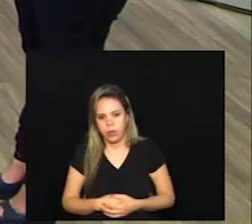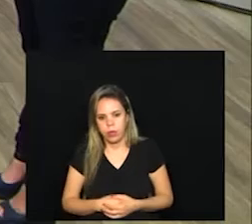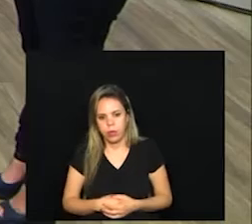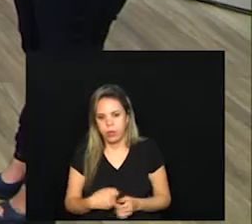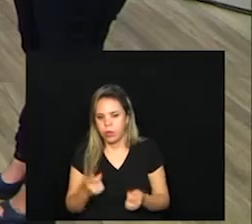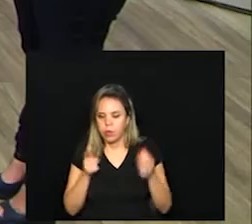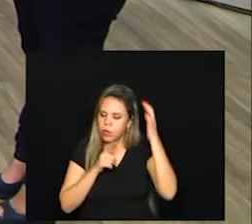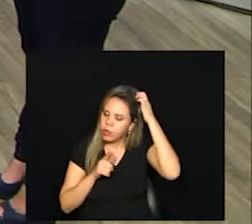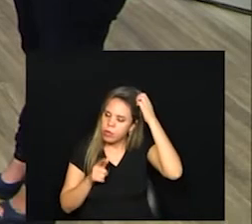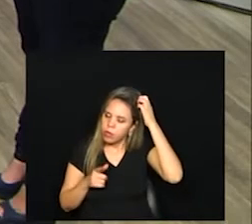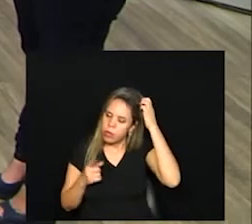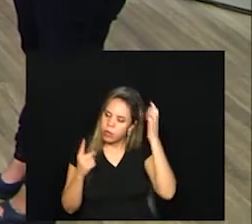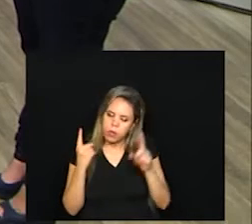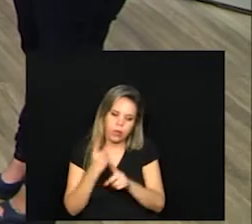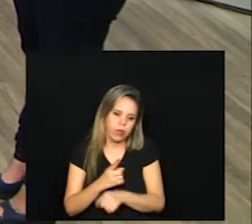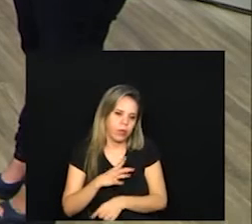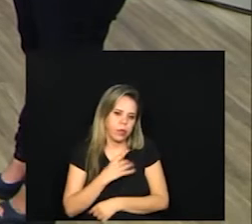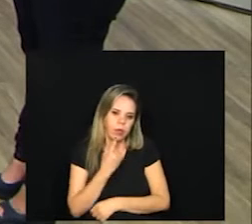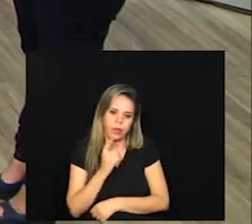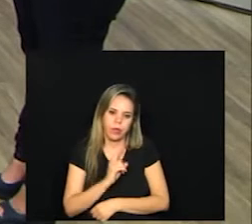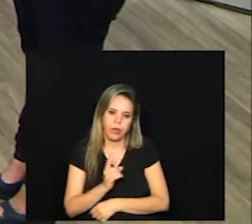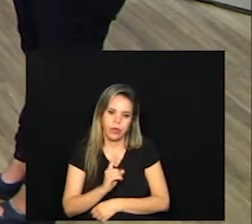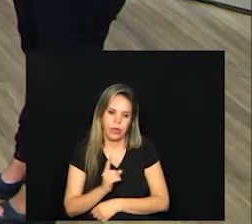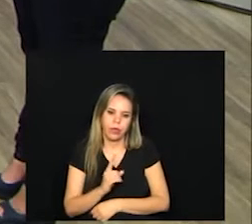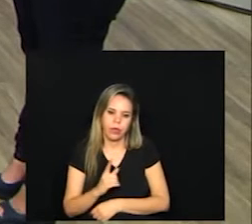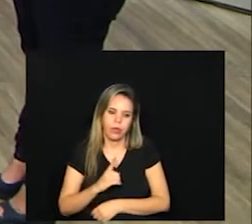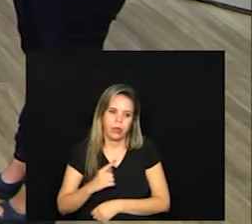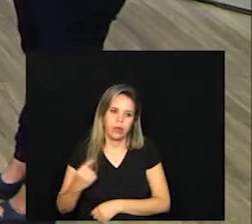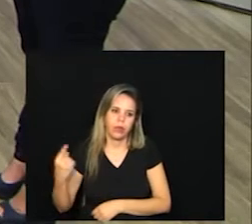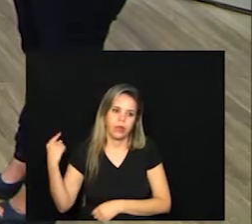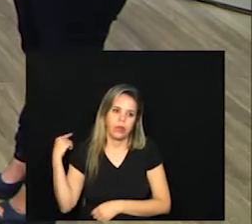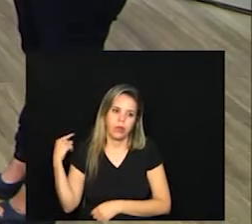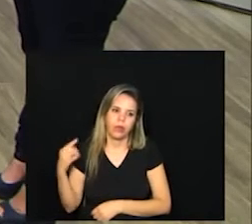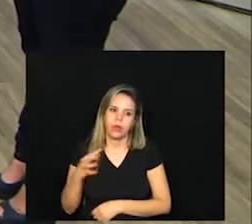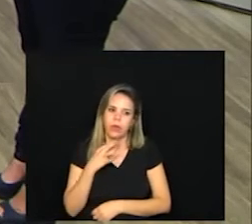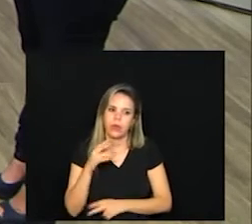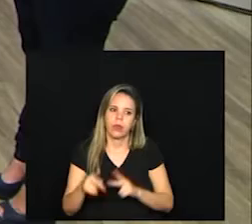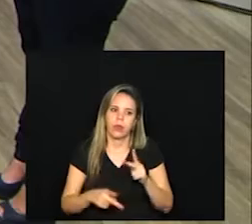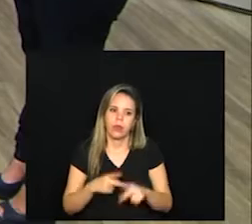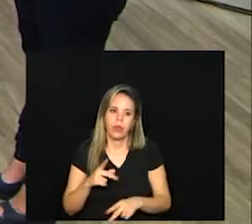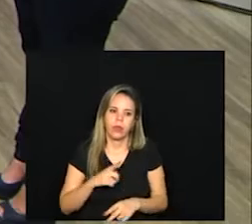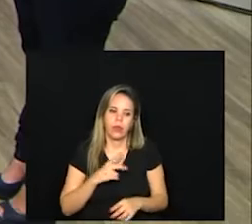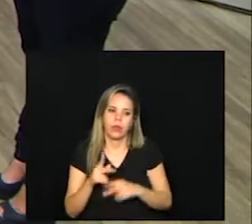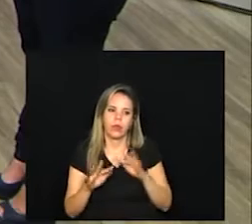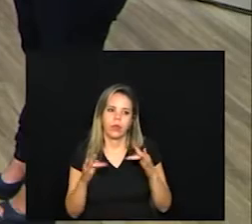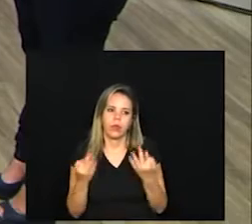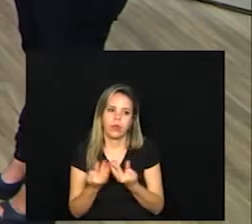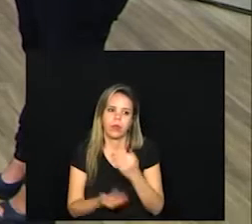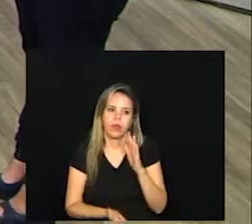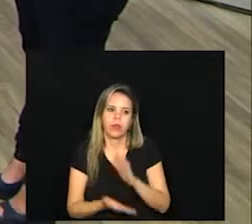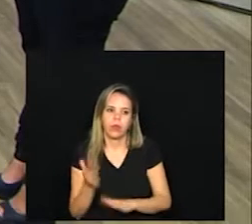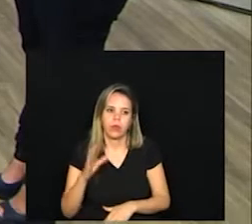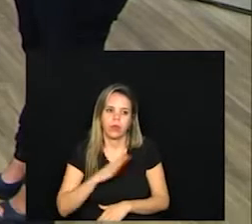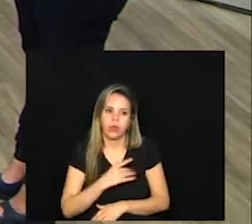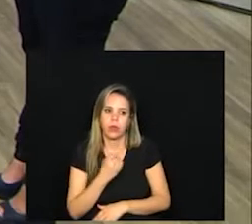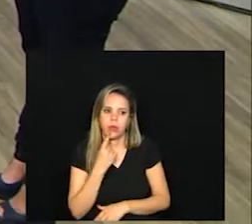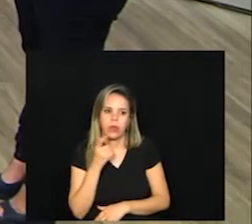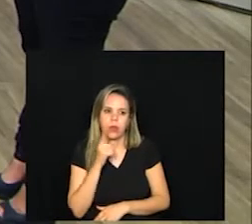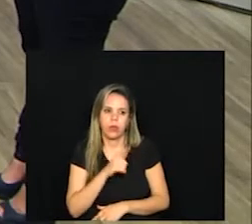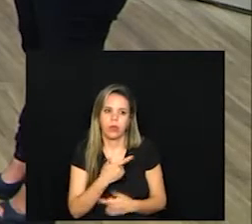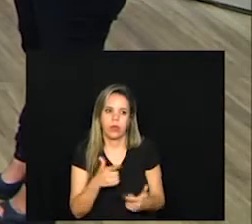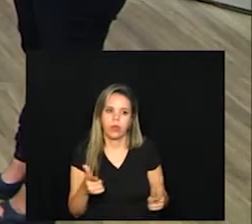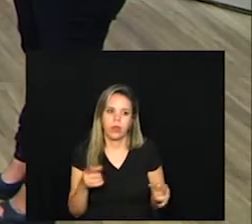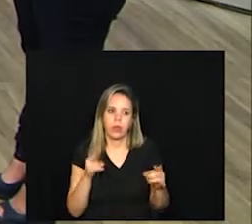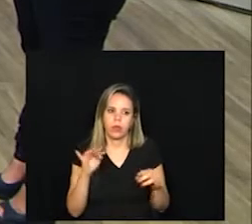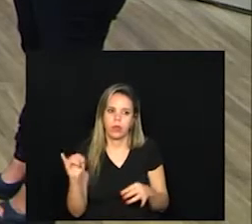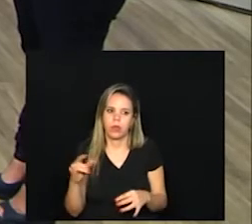não conseguia encontrar na cidade de Campinas. Eu tive, conheço pessoas que tiveram parentes que tiveram que sair da cidade de Campinas porque não tinha